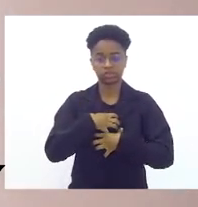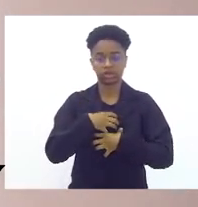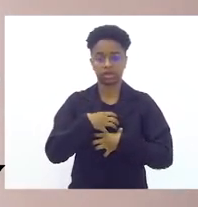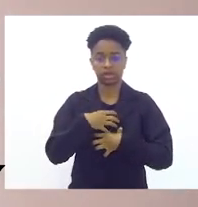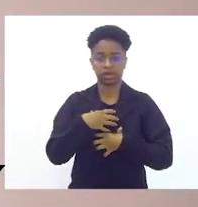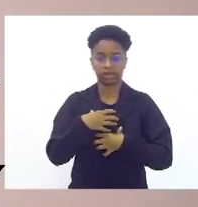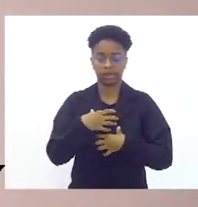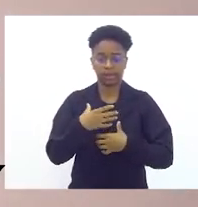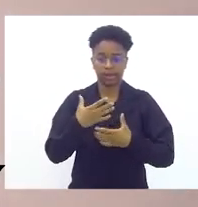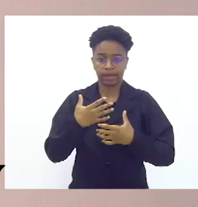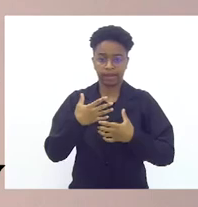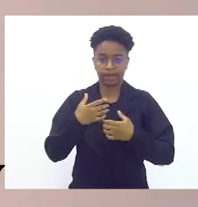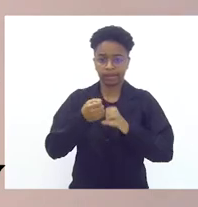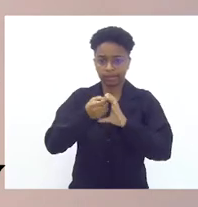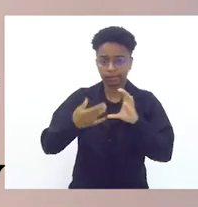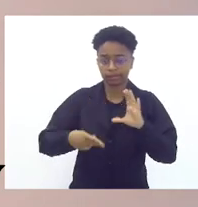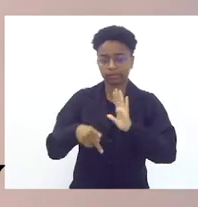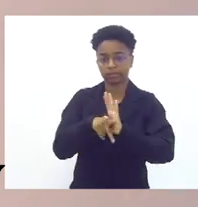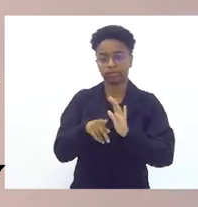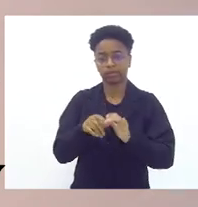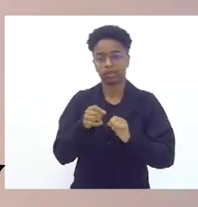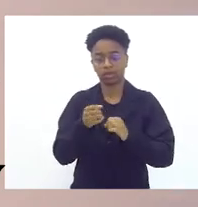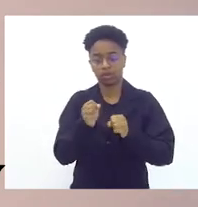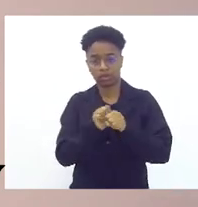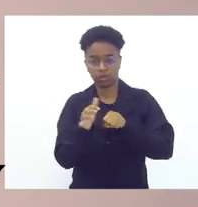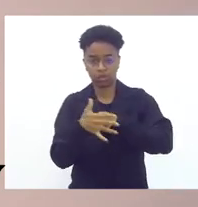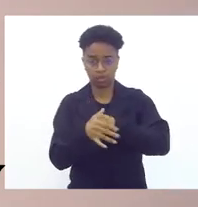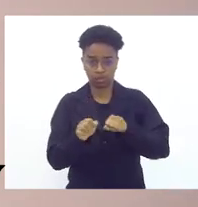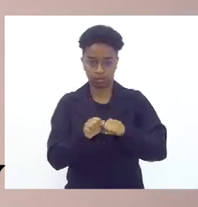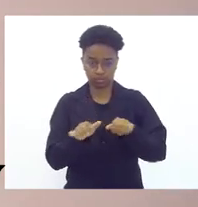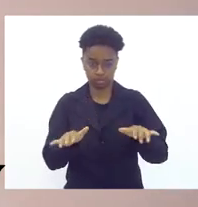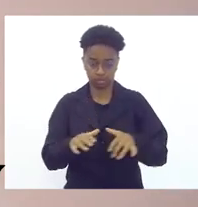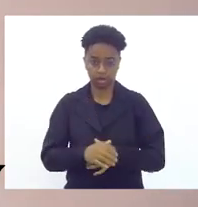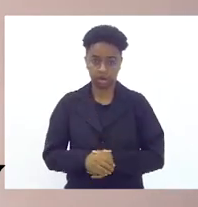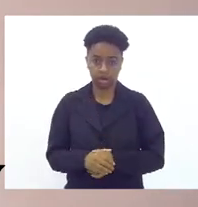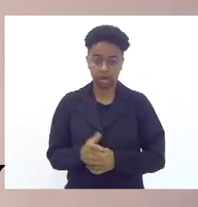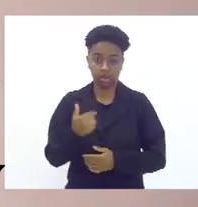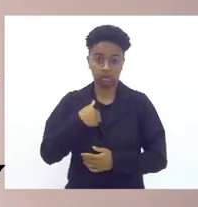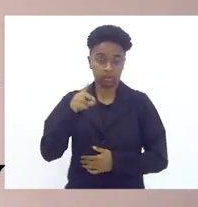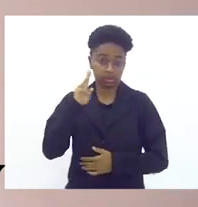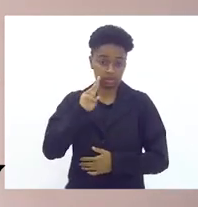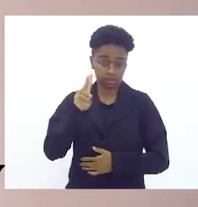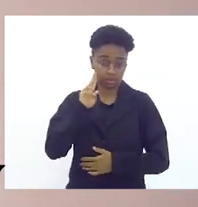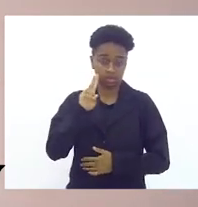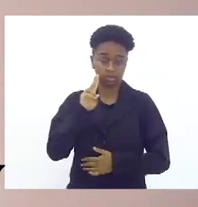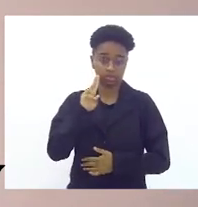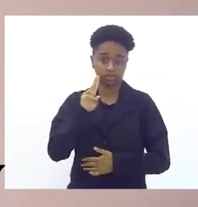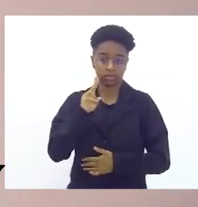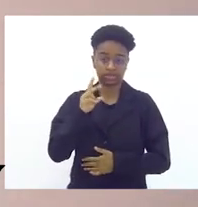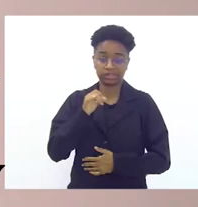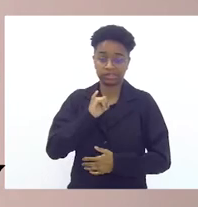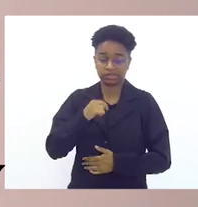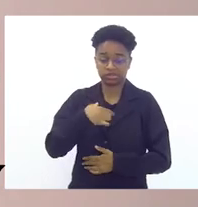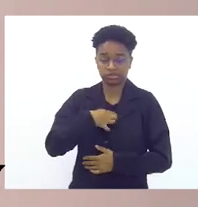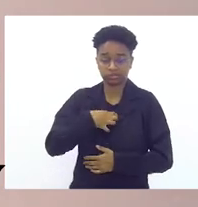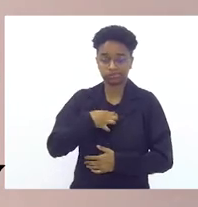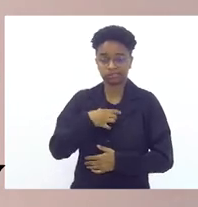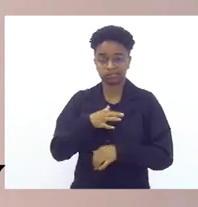Eu lembro que quando mesmo depois de velho eu quando fico muito doente